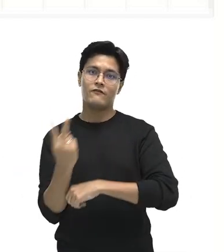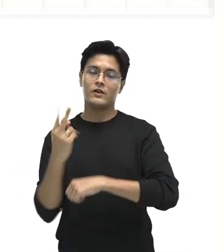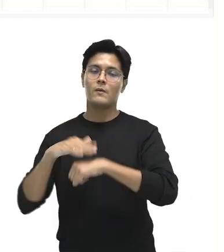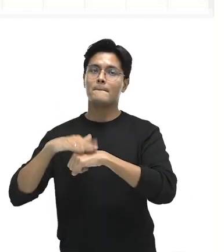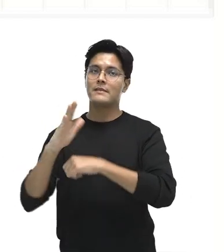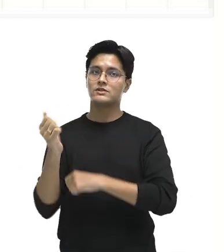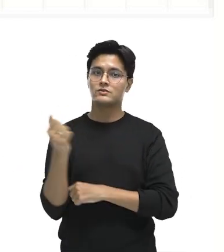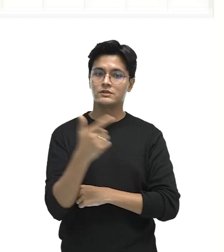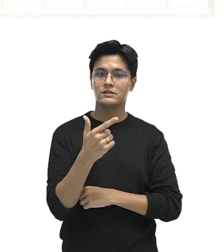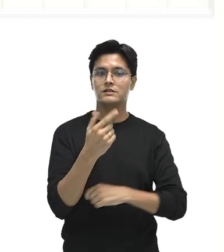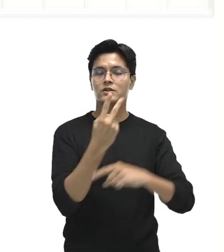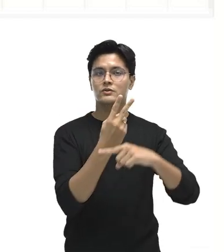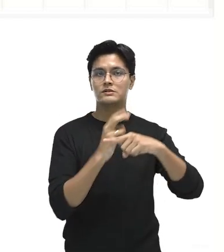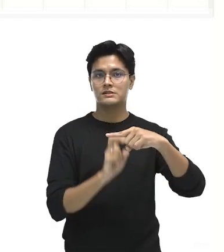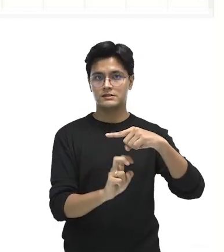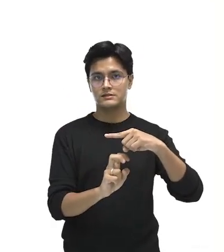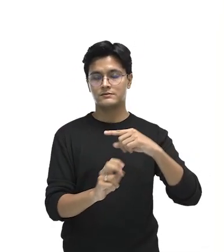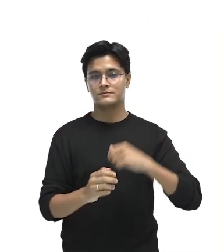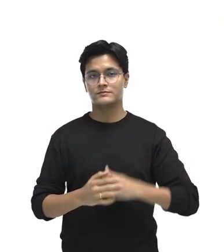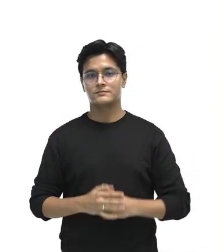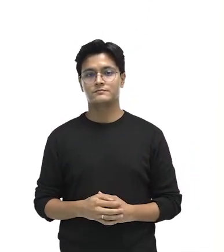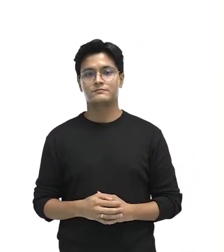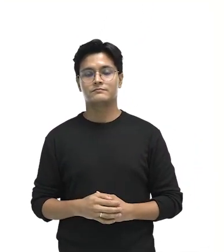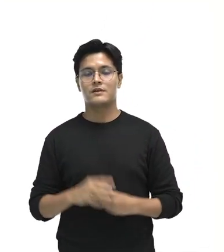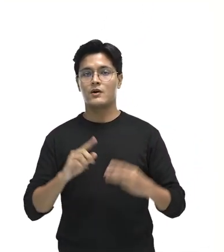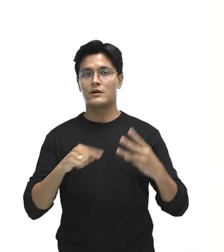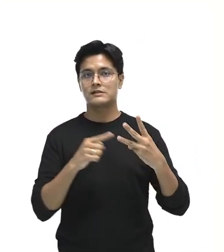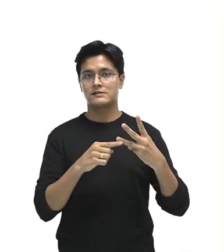tá? Olha a letra C.